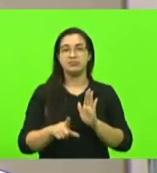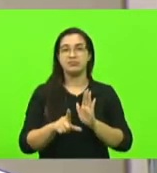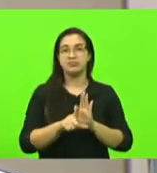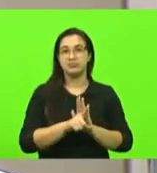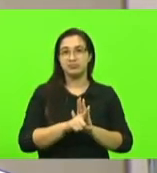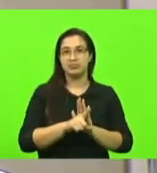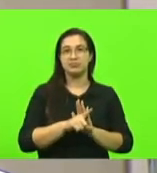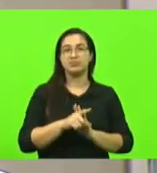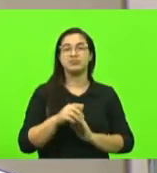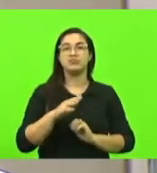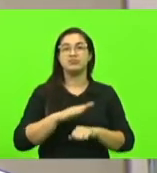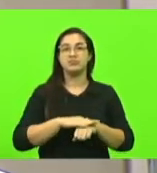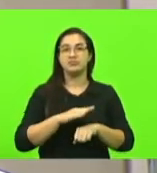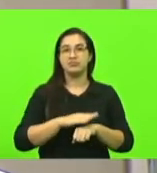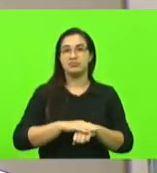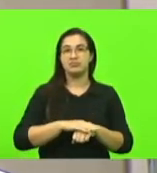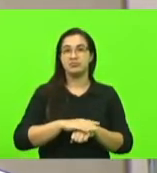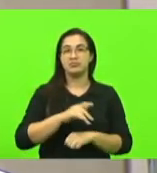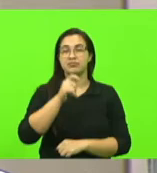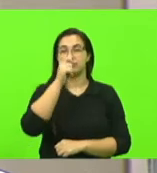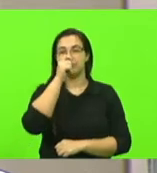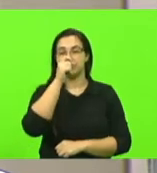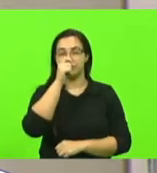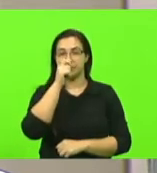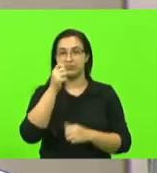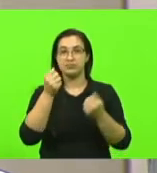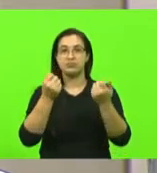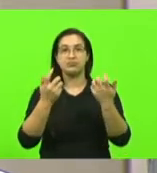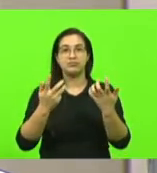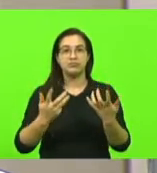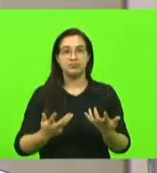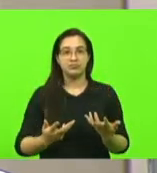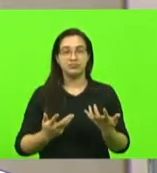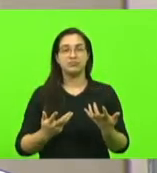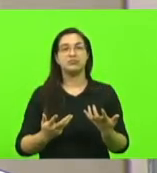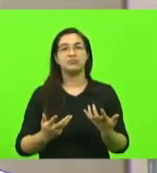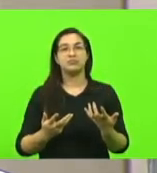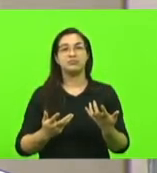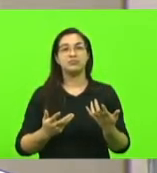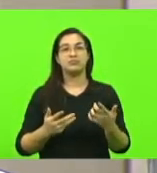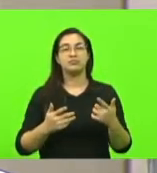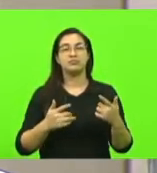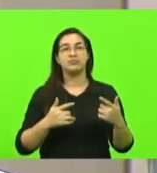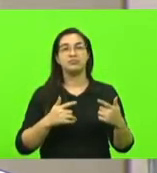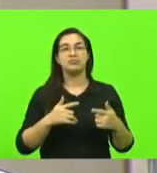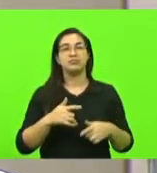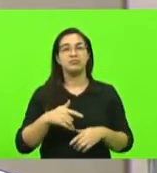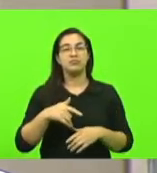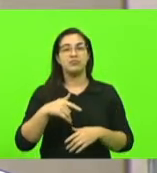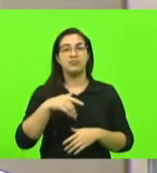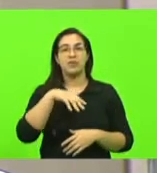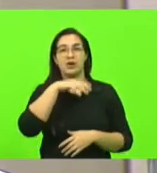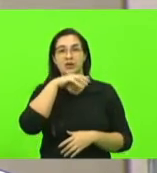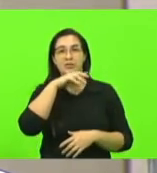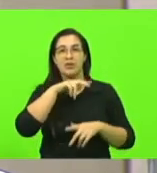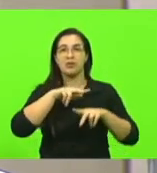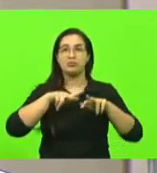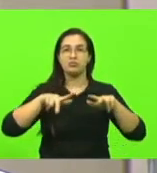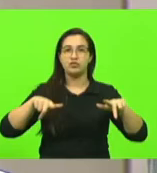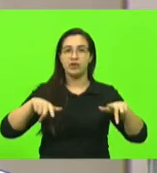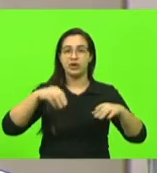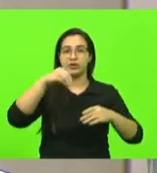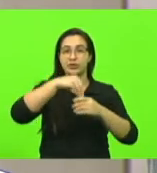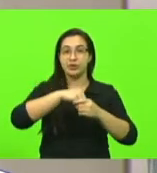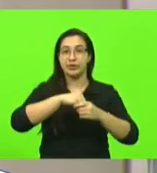269.6/2019, autor deputado João Amin, dispõe sobre a habitação e o trânsito de animais domésticos em condomínios,